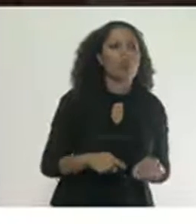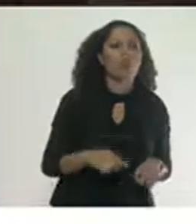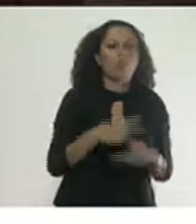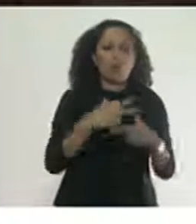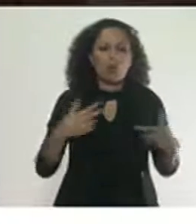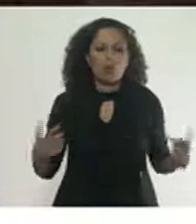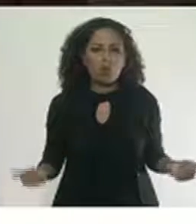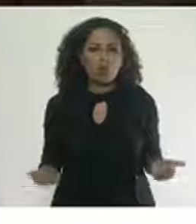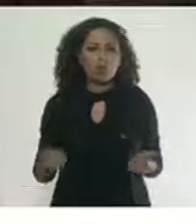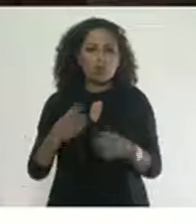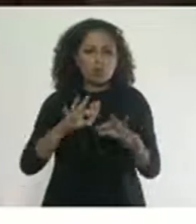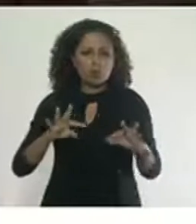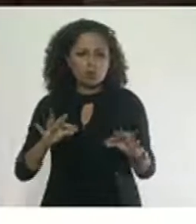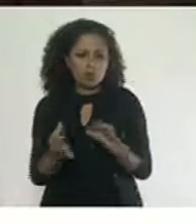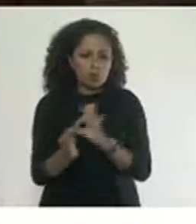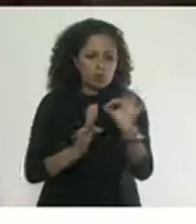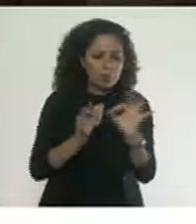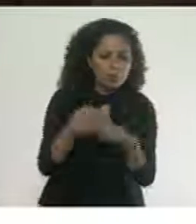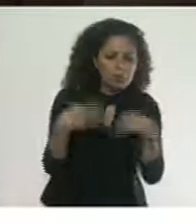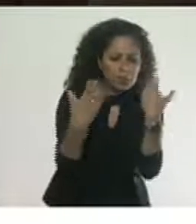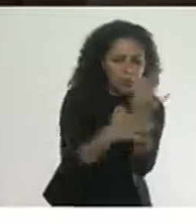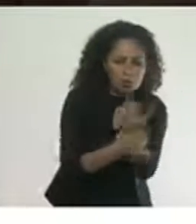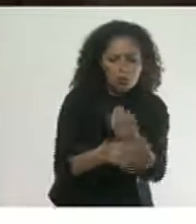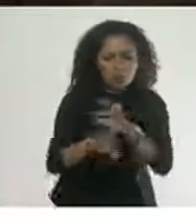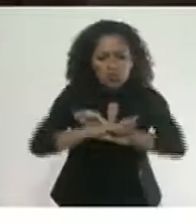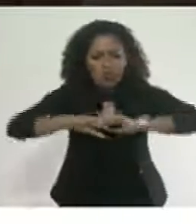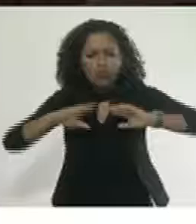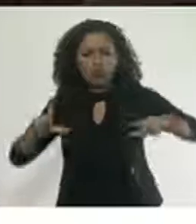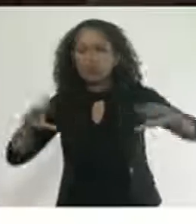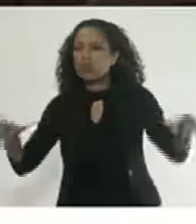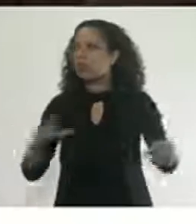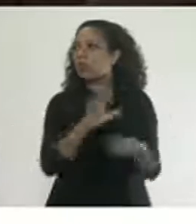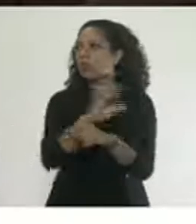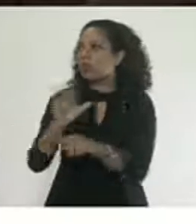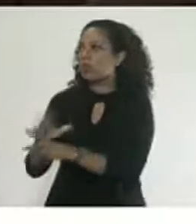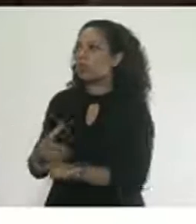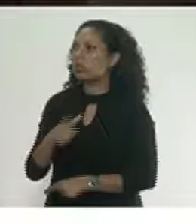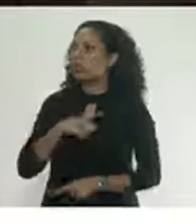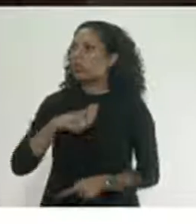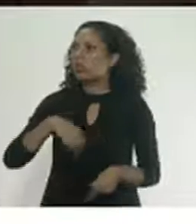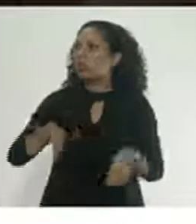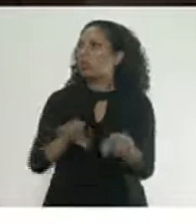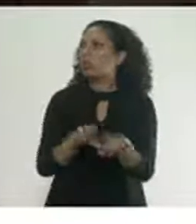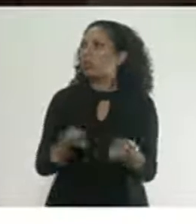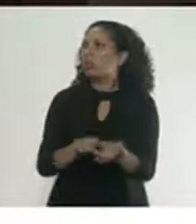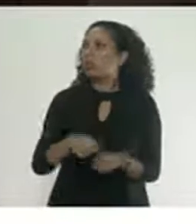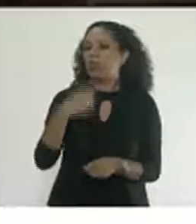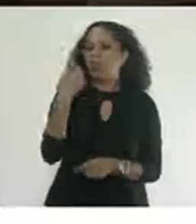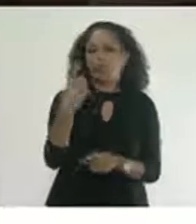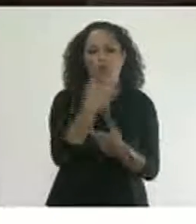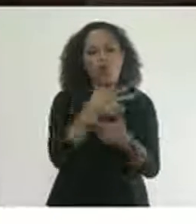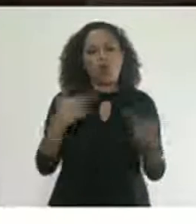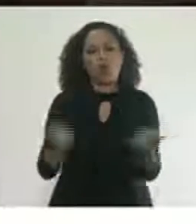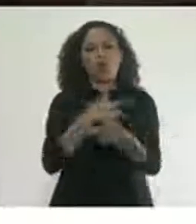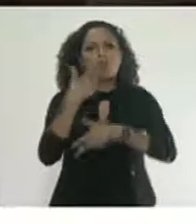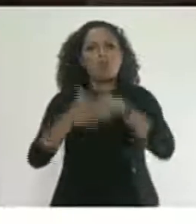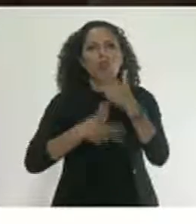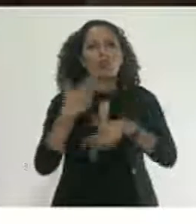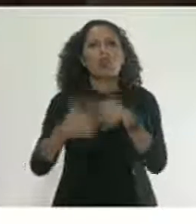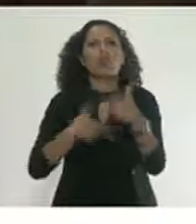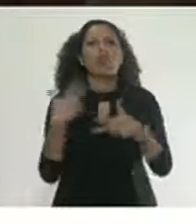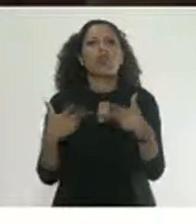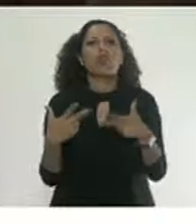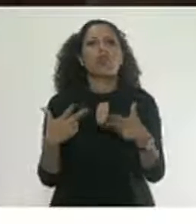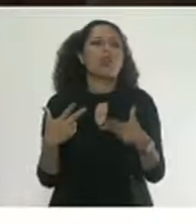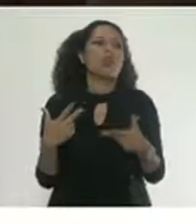batentes reforçados, lacres, enfim. Tem também uma das definições